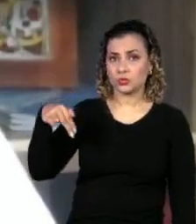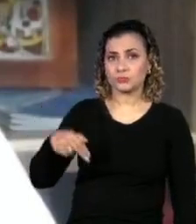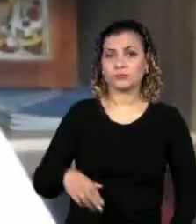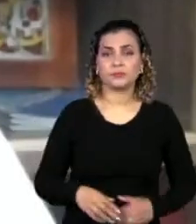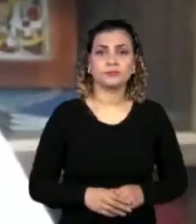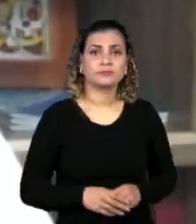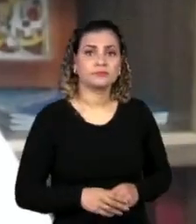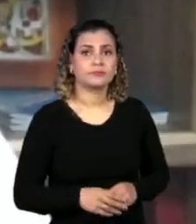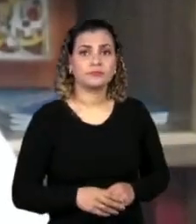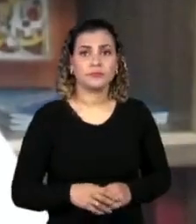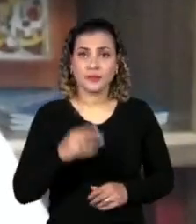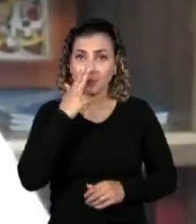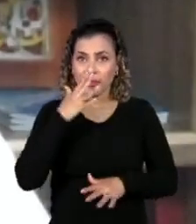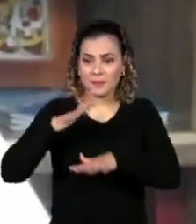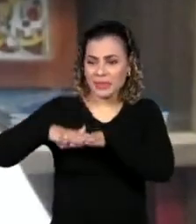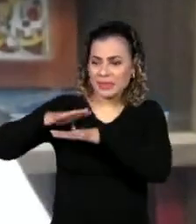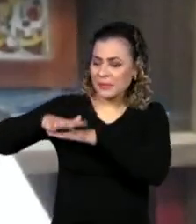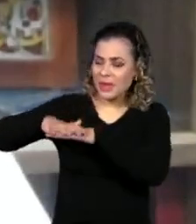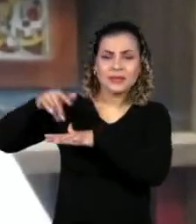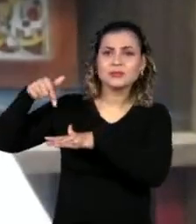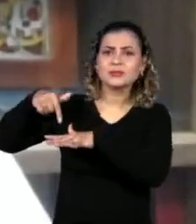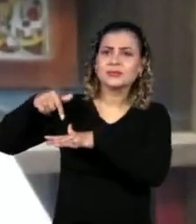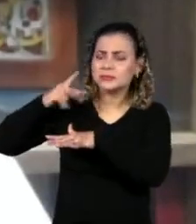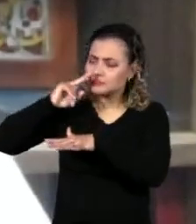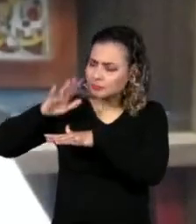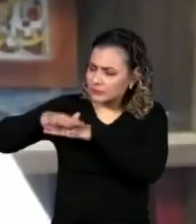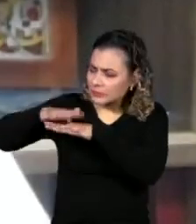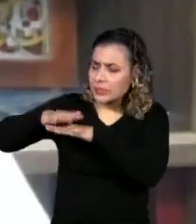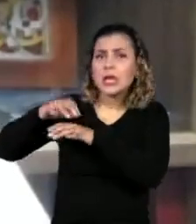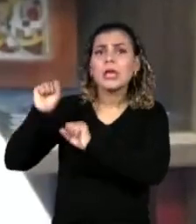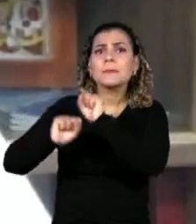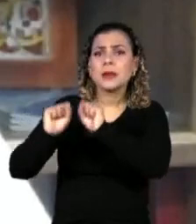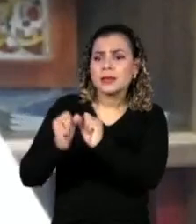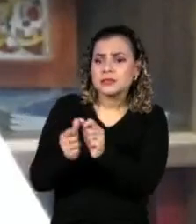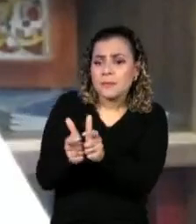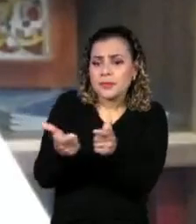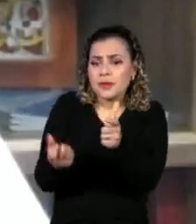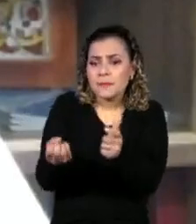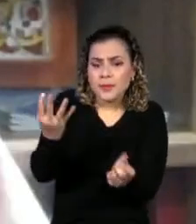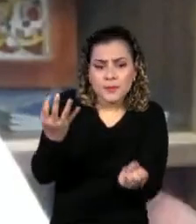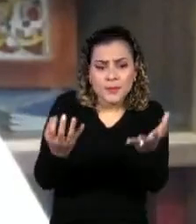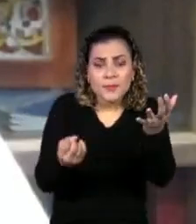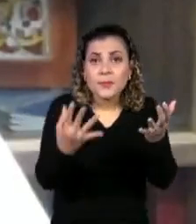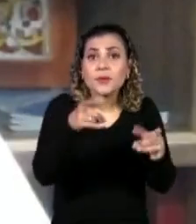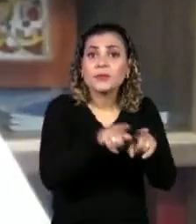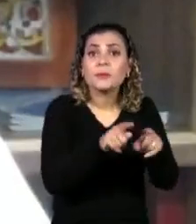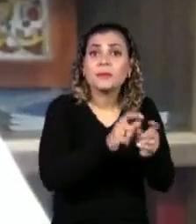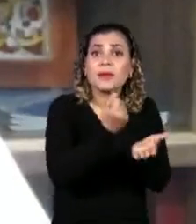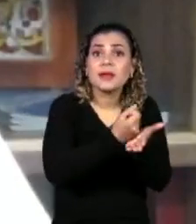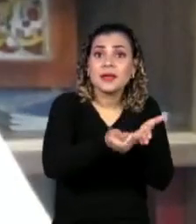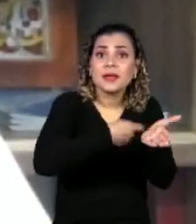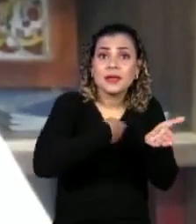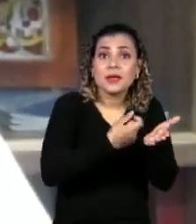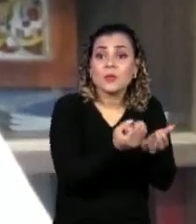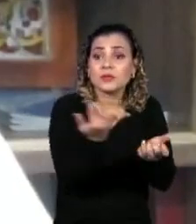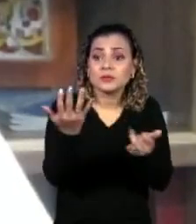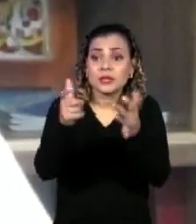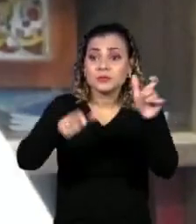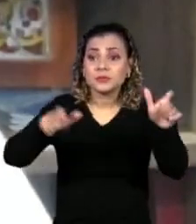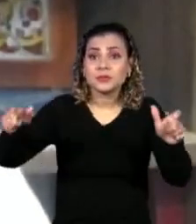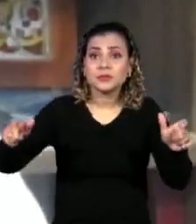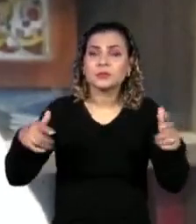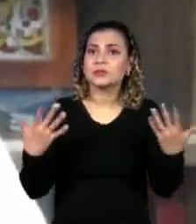Matemática aparentemente paradoxal, né? A gente imagina que quando abre empresas, também cresce o volume de